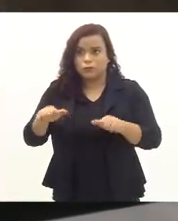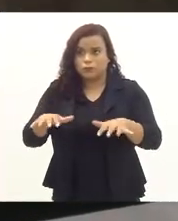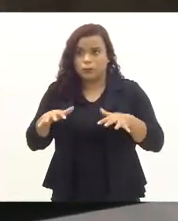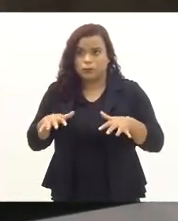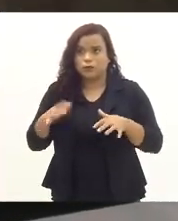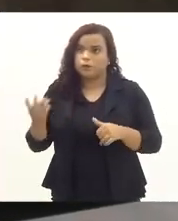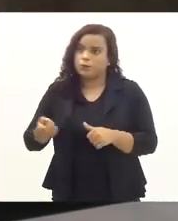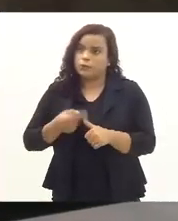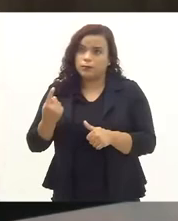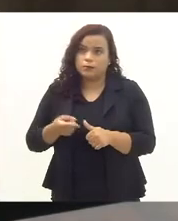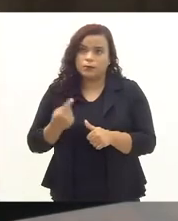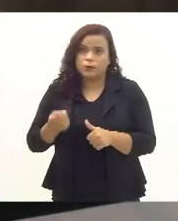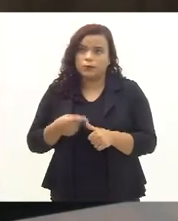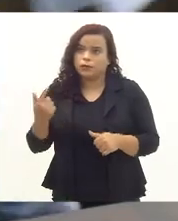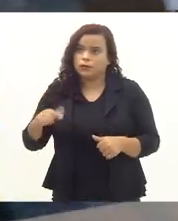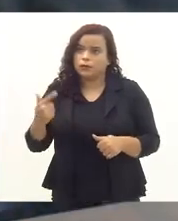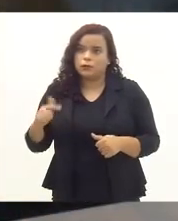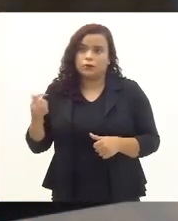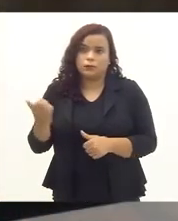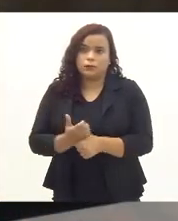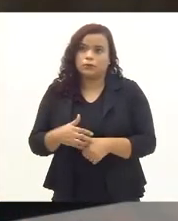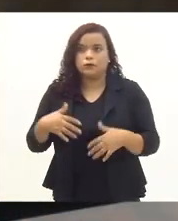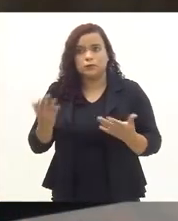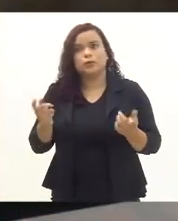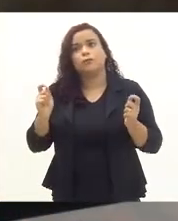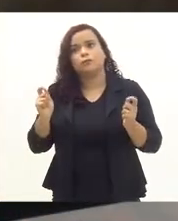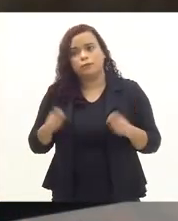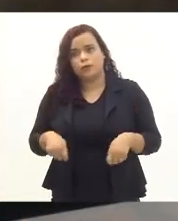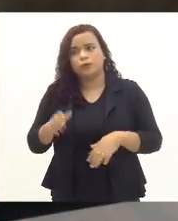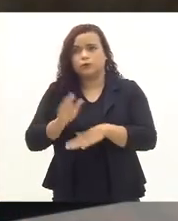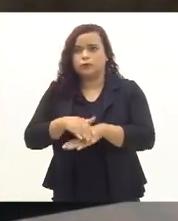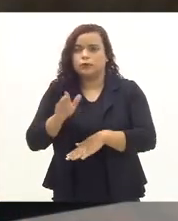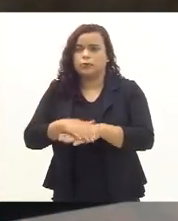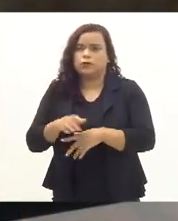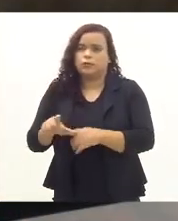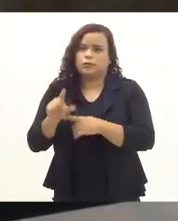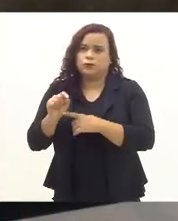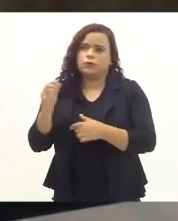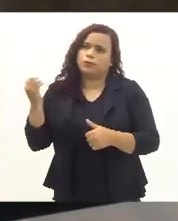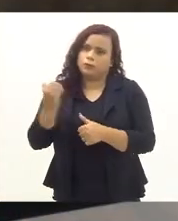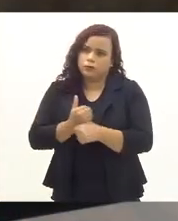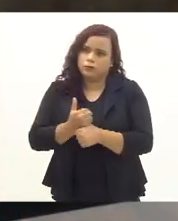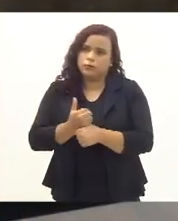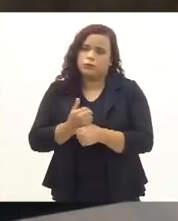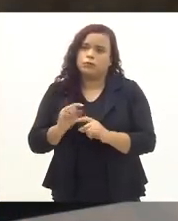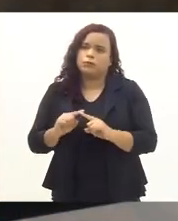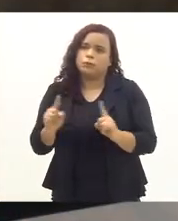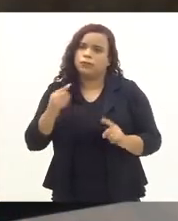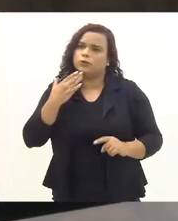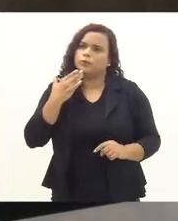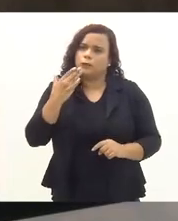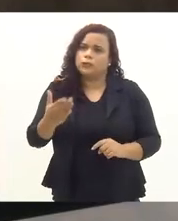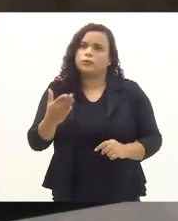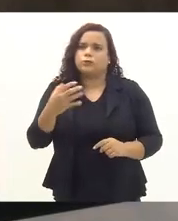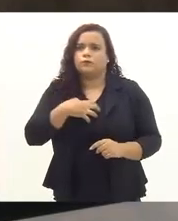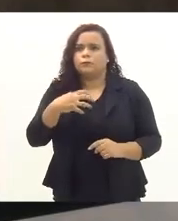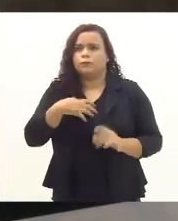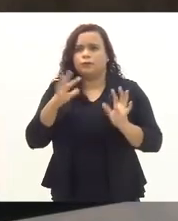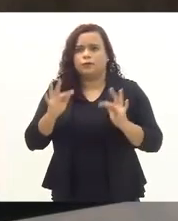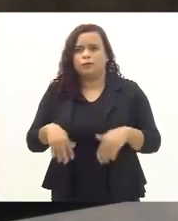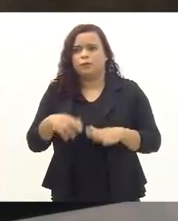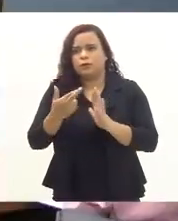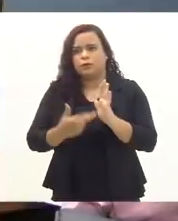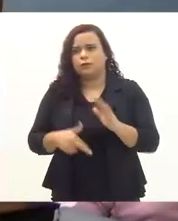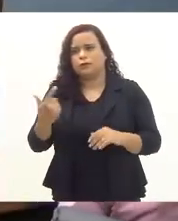Pode sim primeira não se ó tá então tô voltando para o substitutivo mas não estou pedindo forma farol de